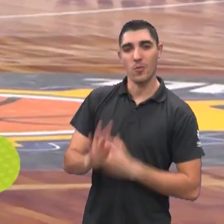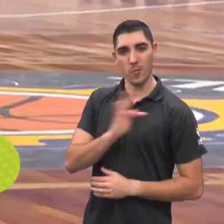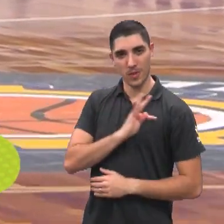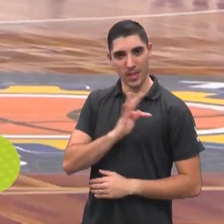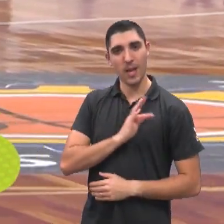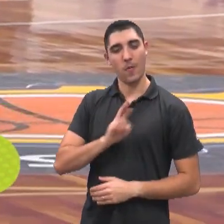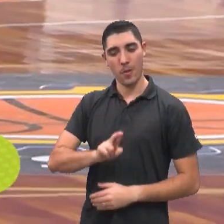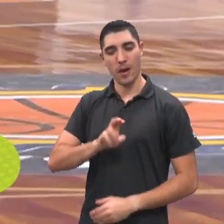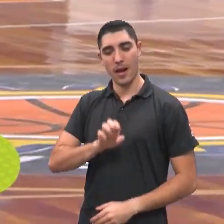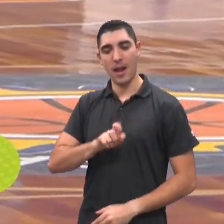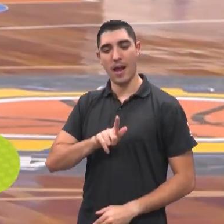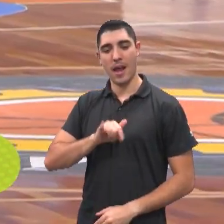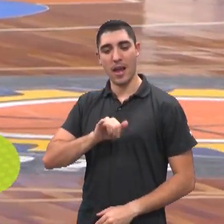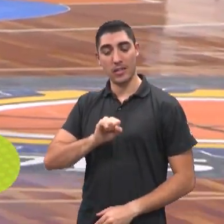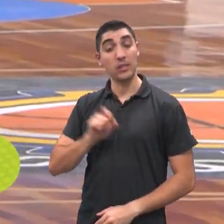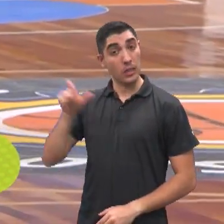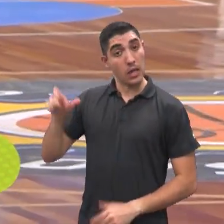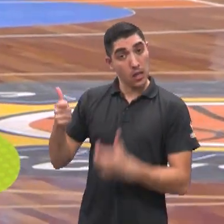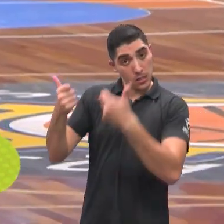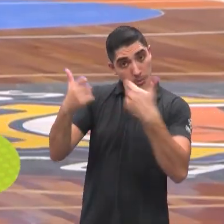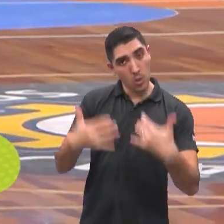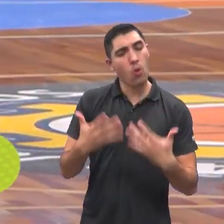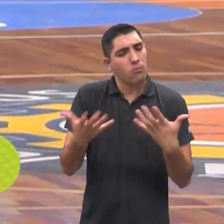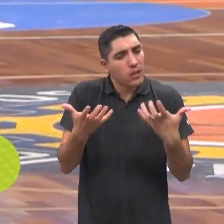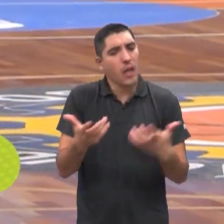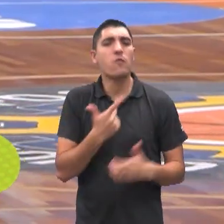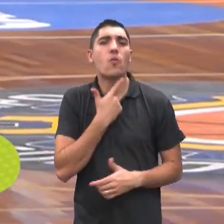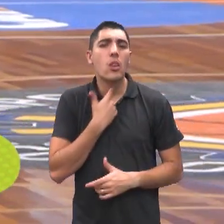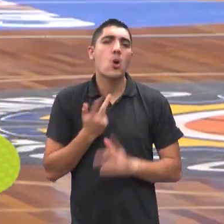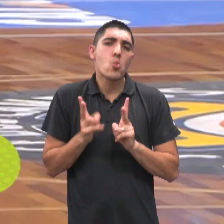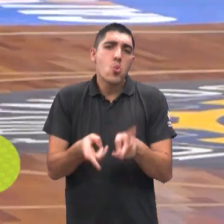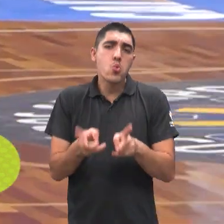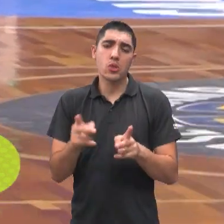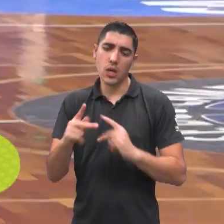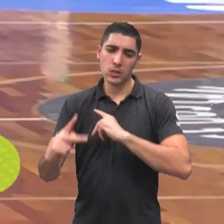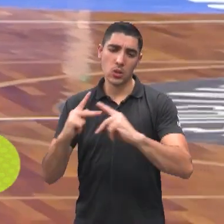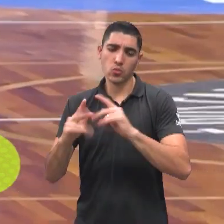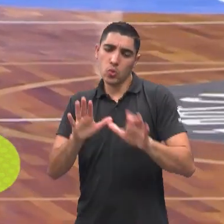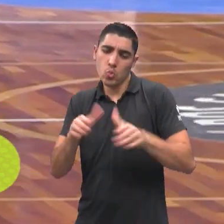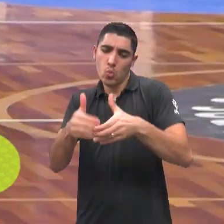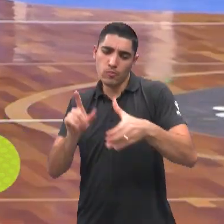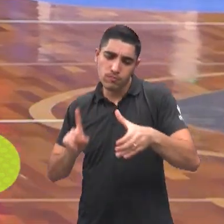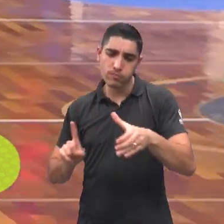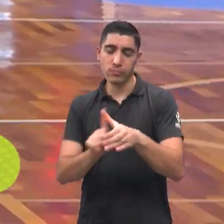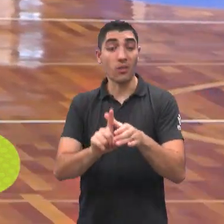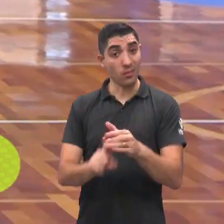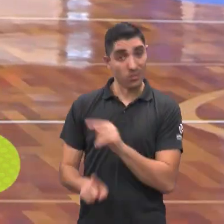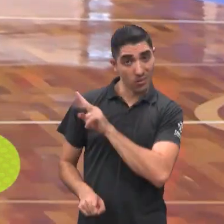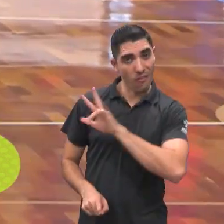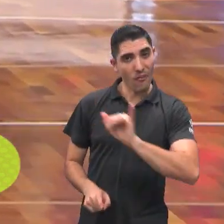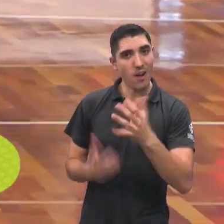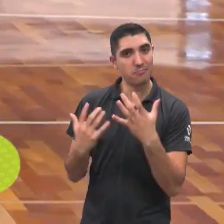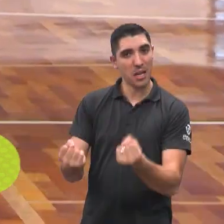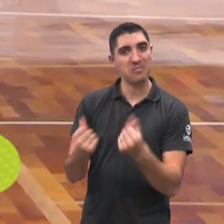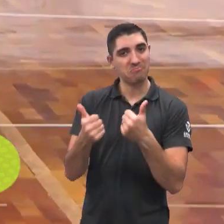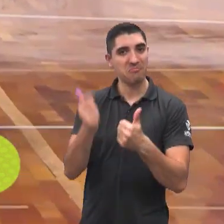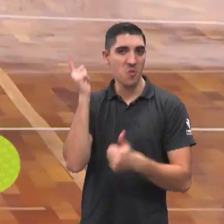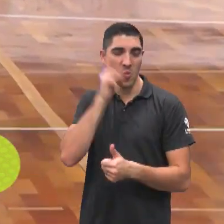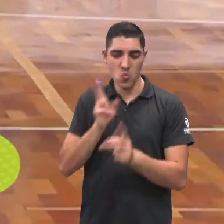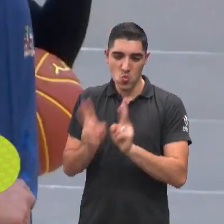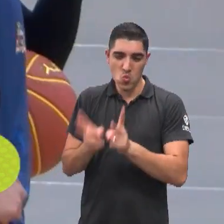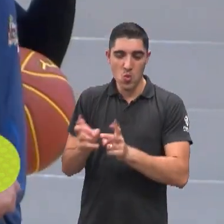temporada e ele manifestou o desejo de permanecer na equipe, e é isso que vai acontecer. É ele quem vai comandar o São José na temporada